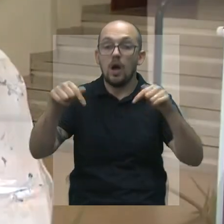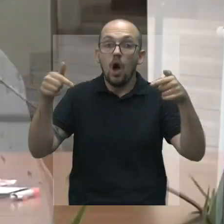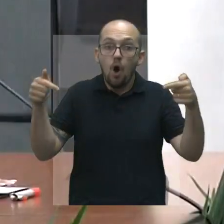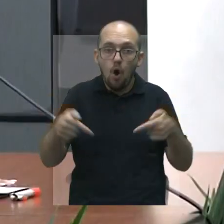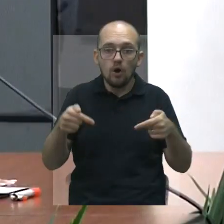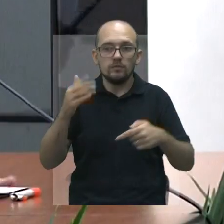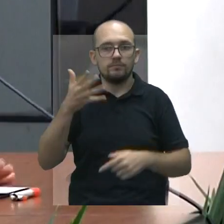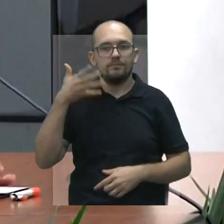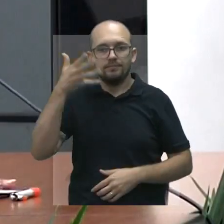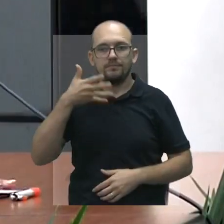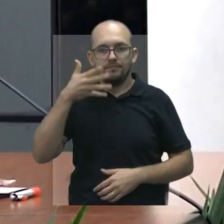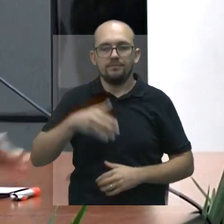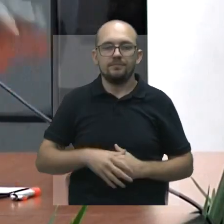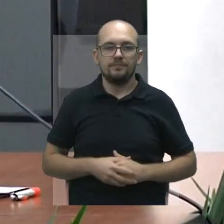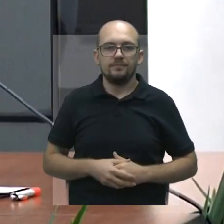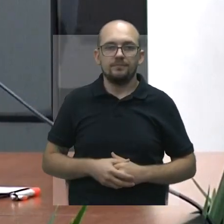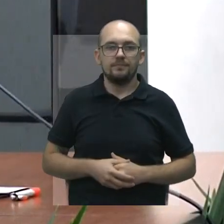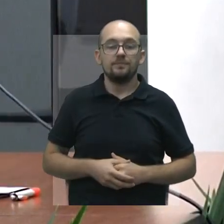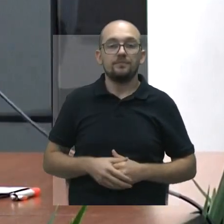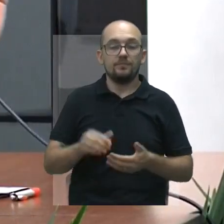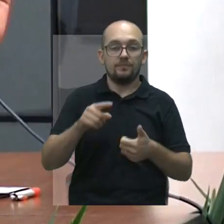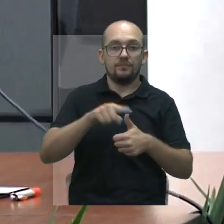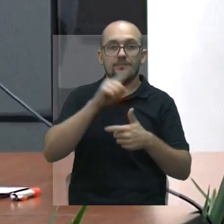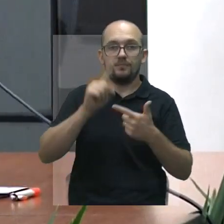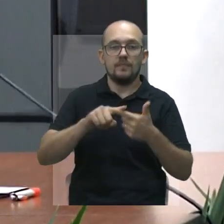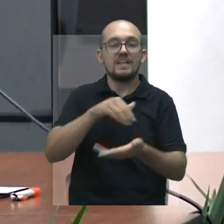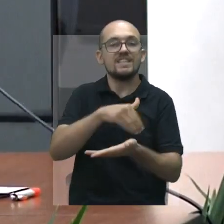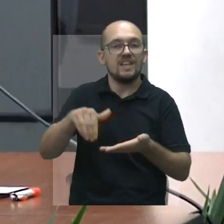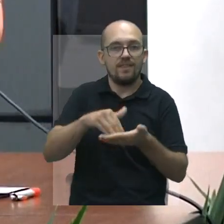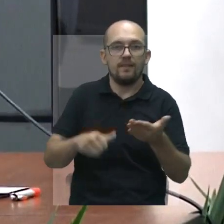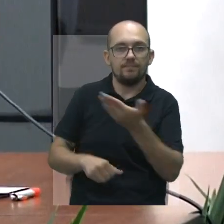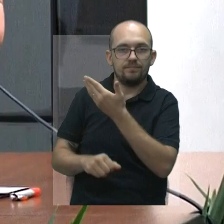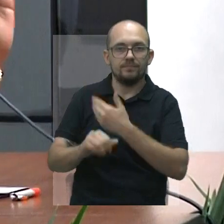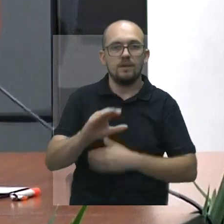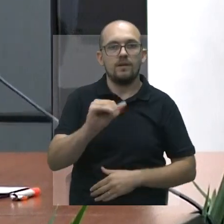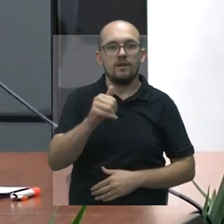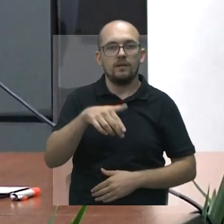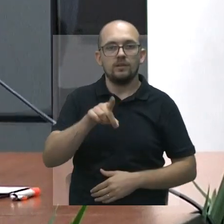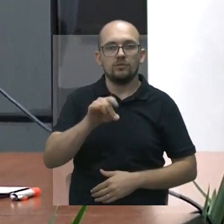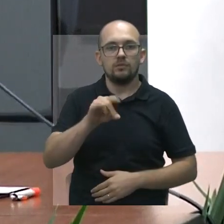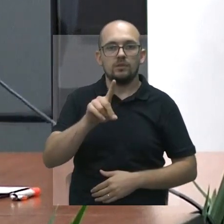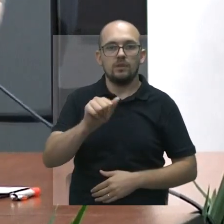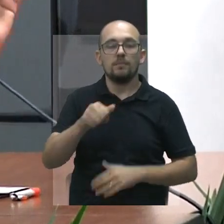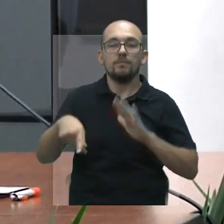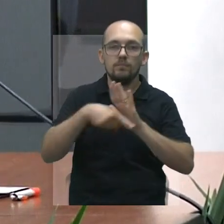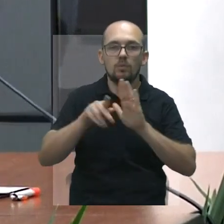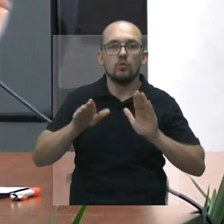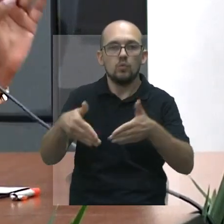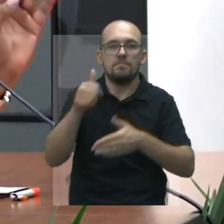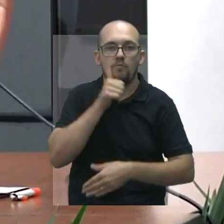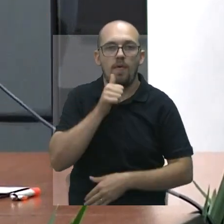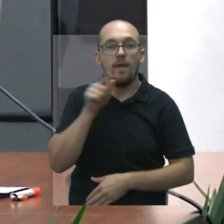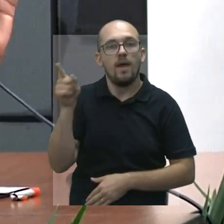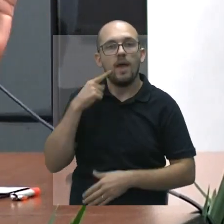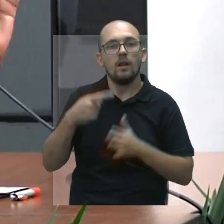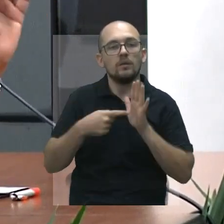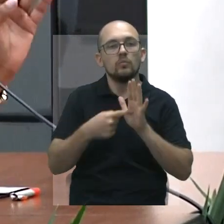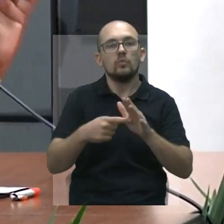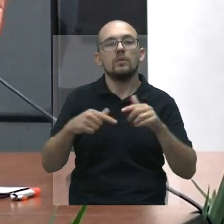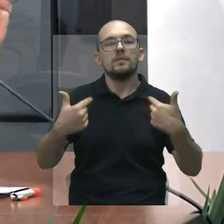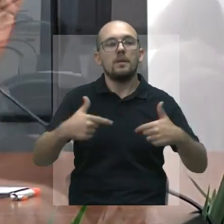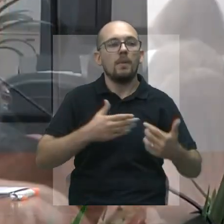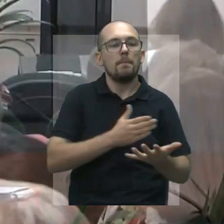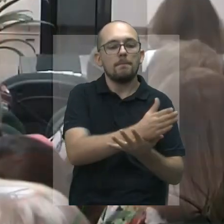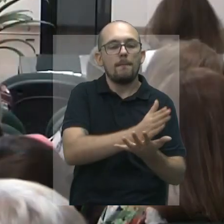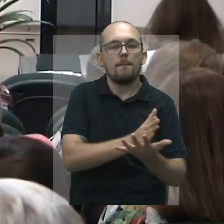reflete nisso. A secretária de Políticas Públicas para Mulheres, Cândida Ferreira Magalhães, abordou as frentes de atuação